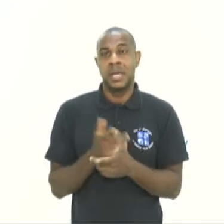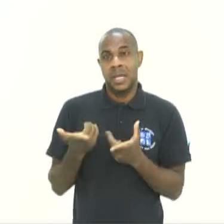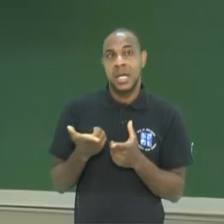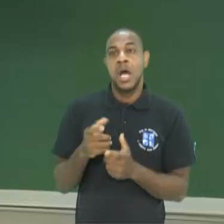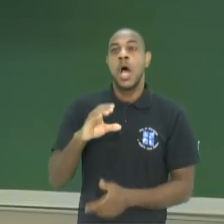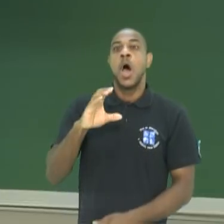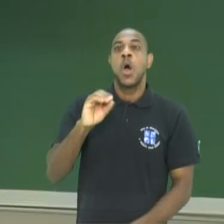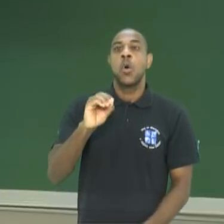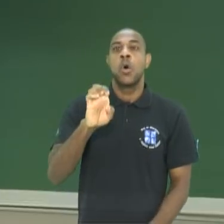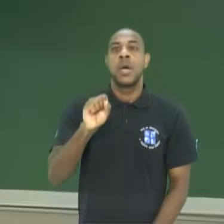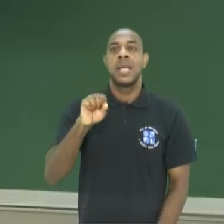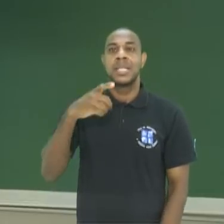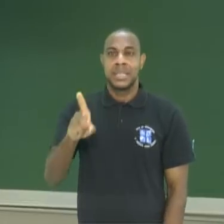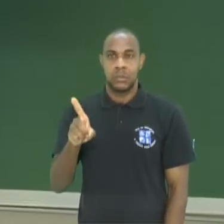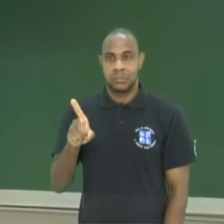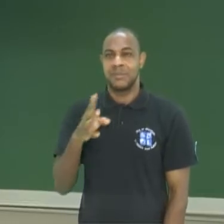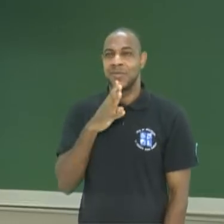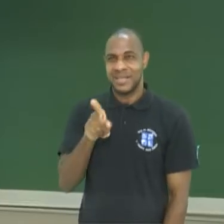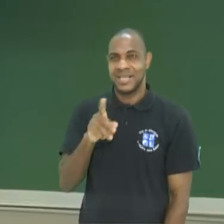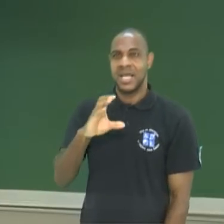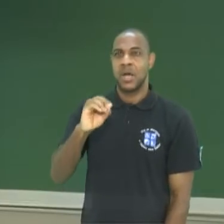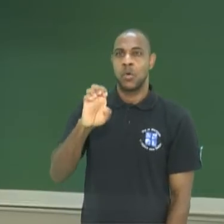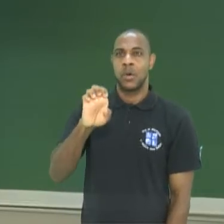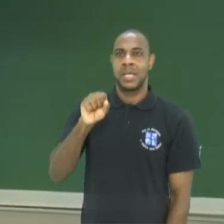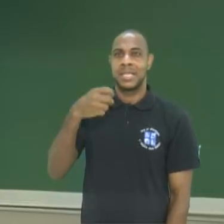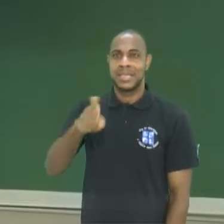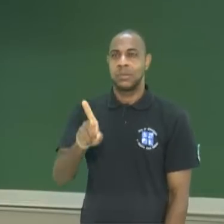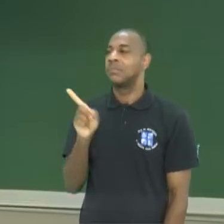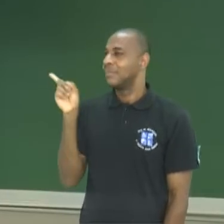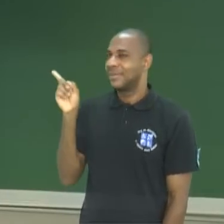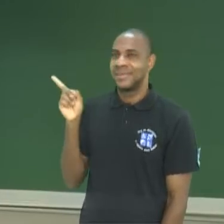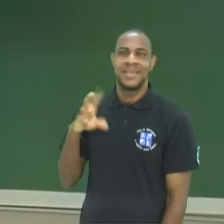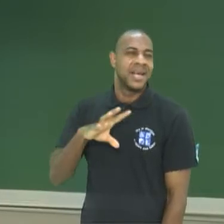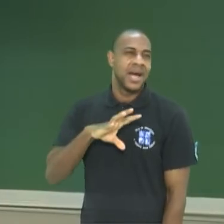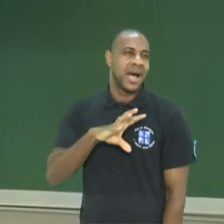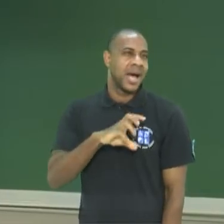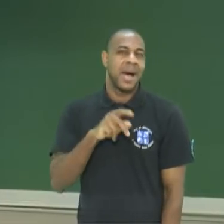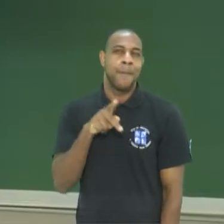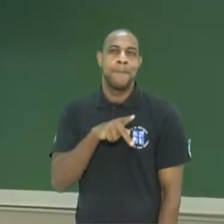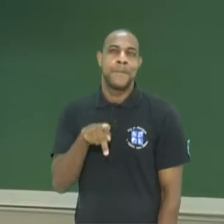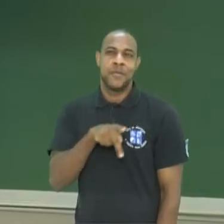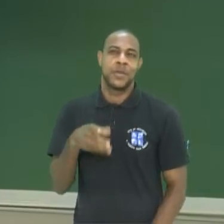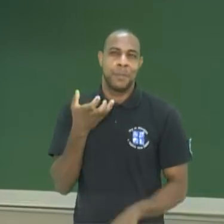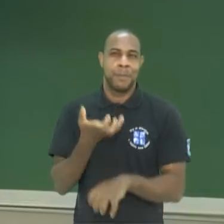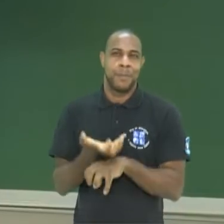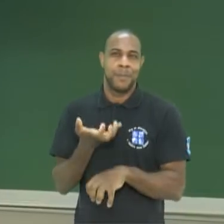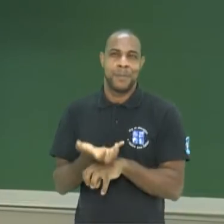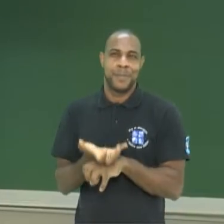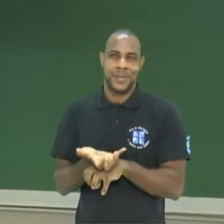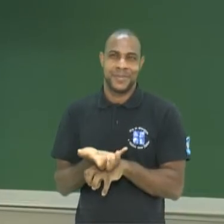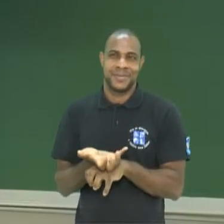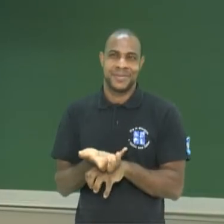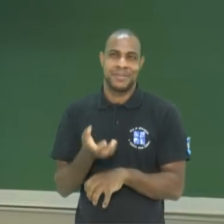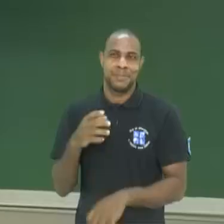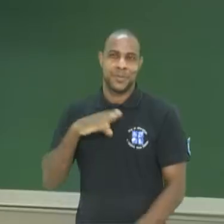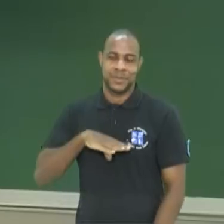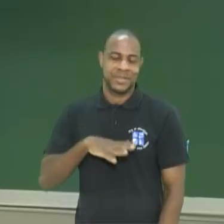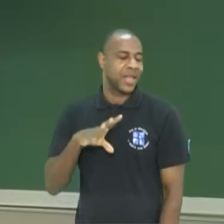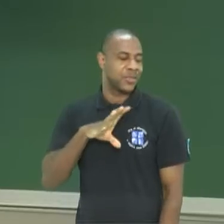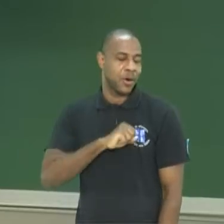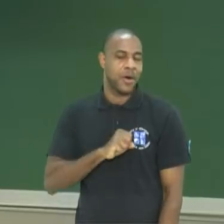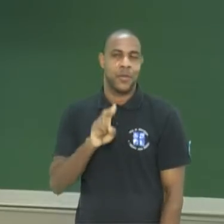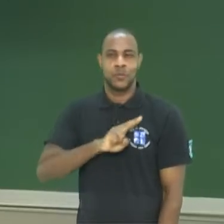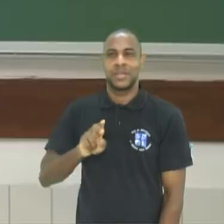Com certeza vocês já ouviram esse nome. O professor de língua portuguesa adora utilizar ali coesão e coerência, certo? Que seria ali